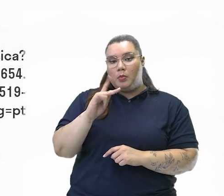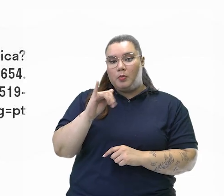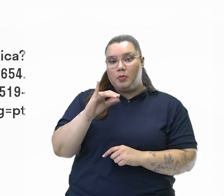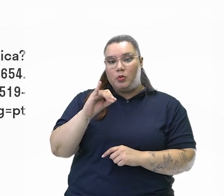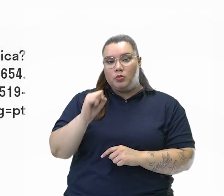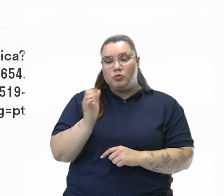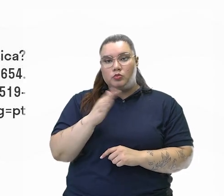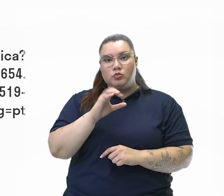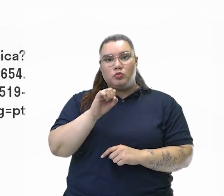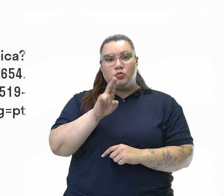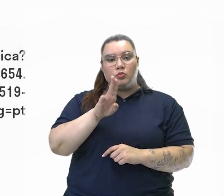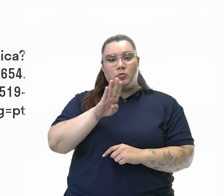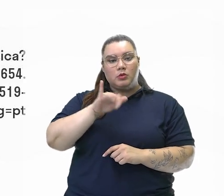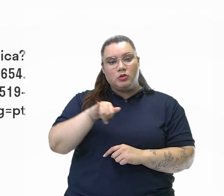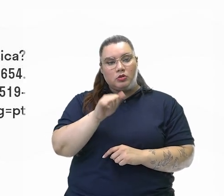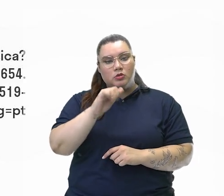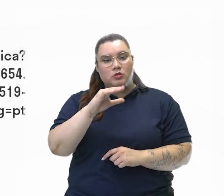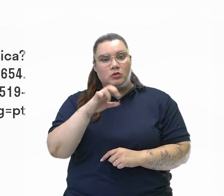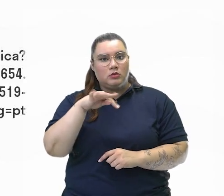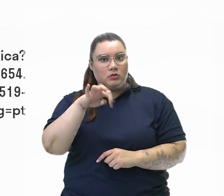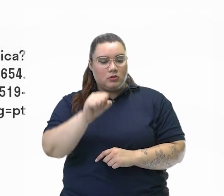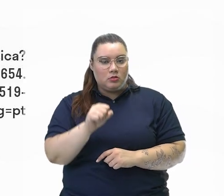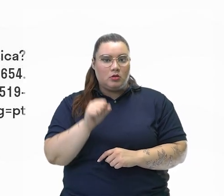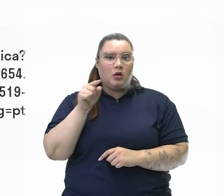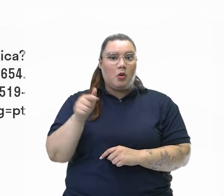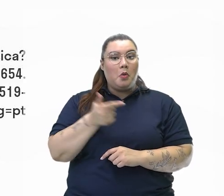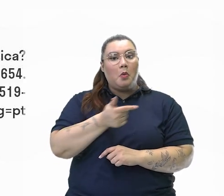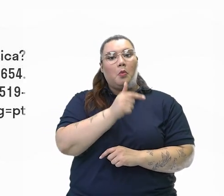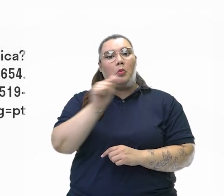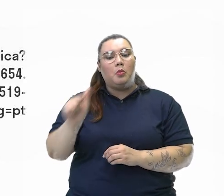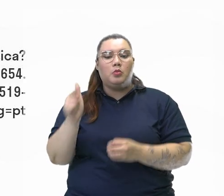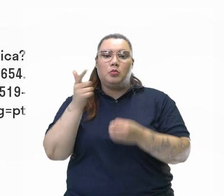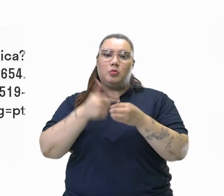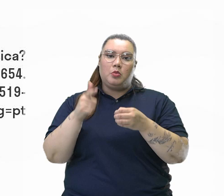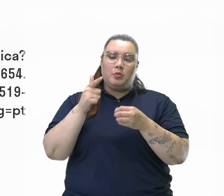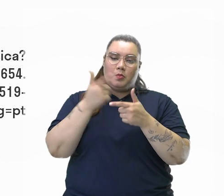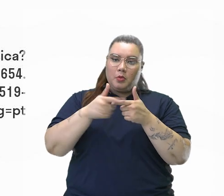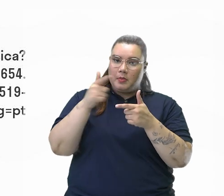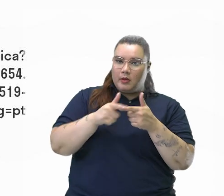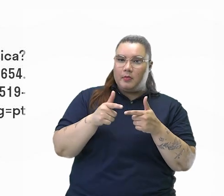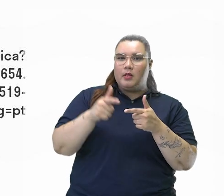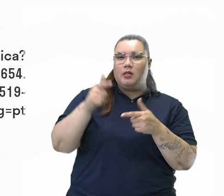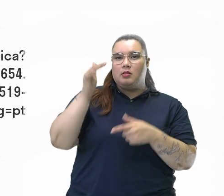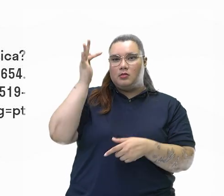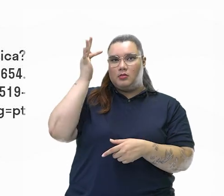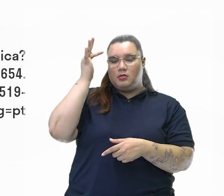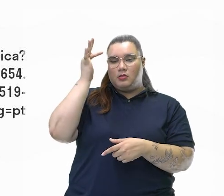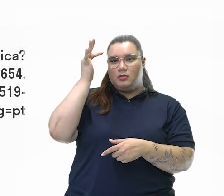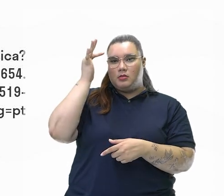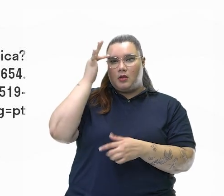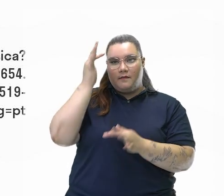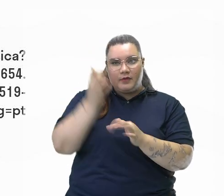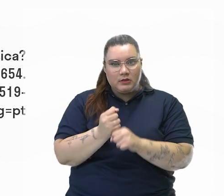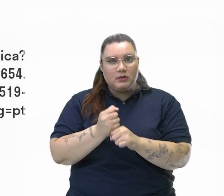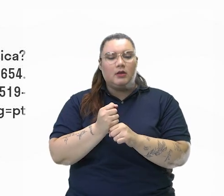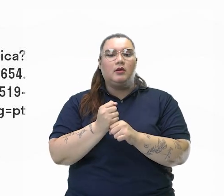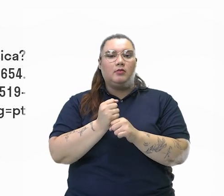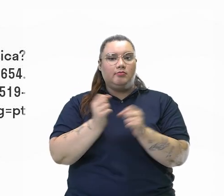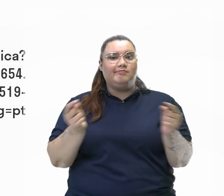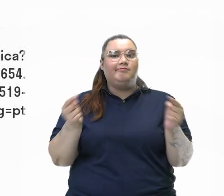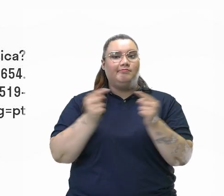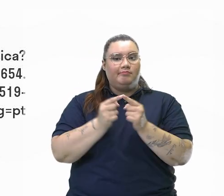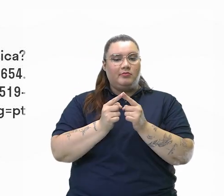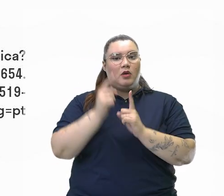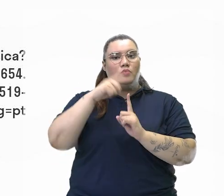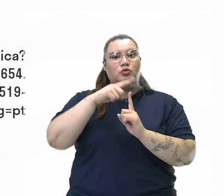subjacentes. Então, aí, mais um problema da física, né, da filosofia da física, que é essa